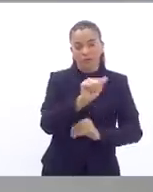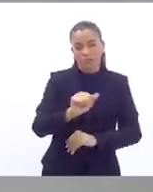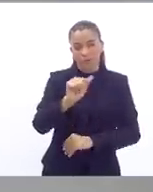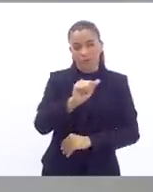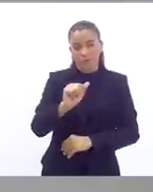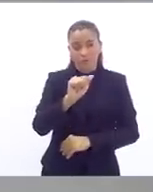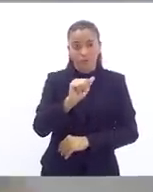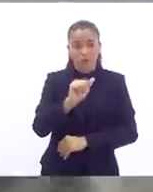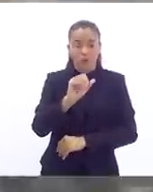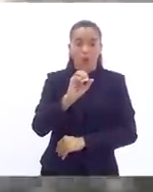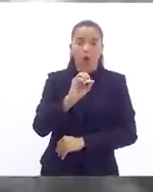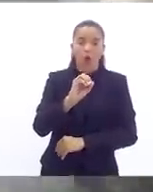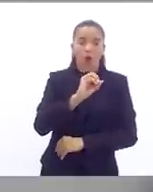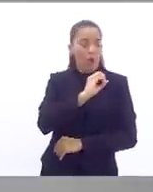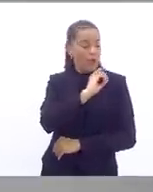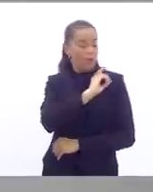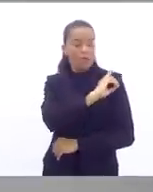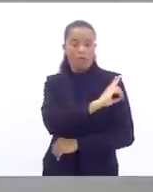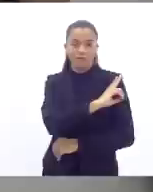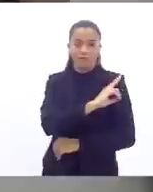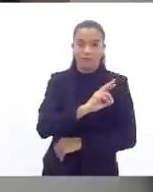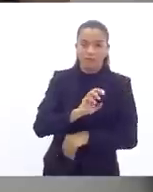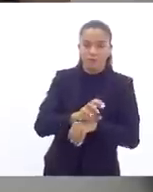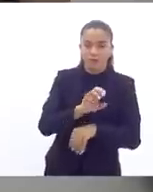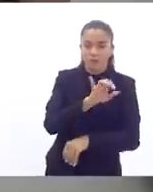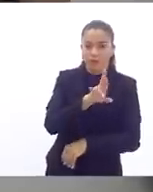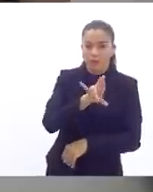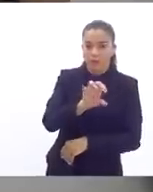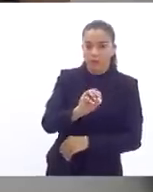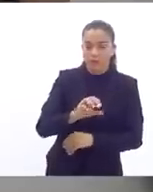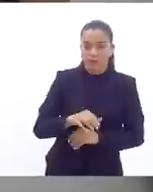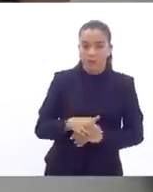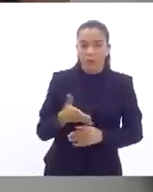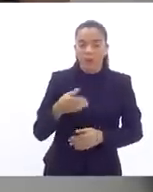vou passar então para o Dr Márcio Garcia